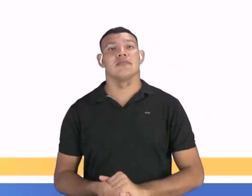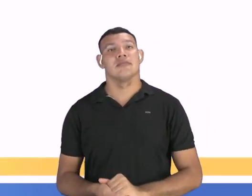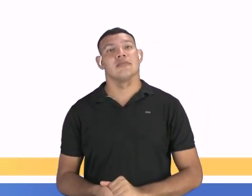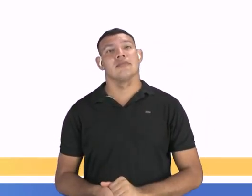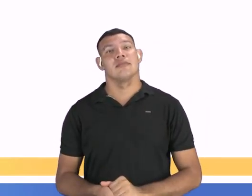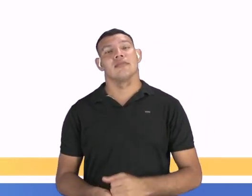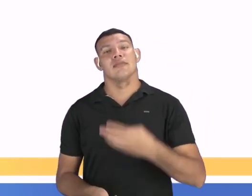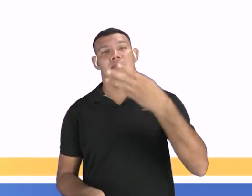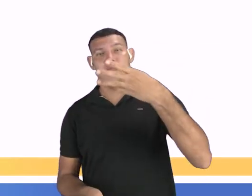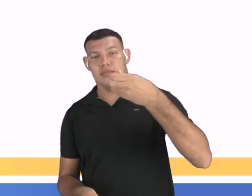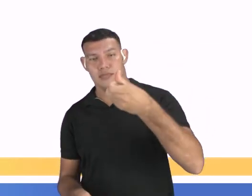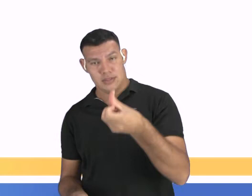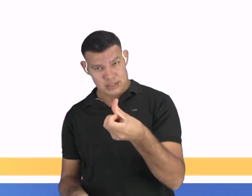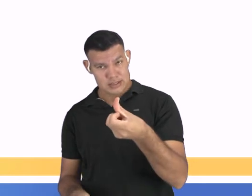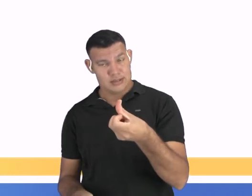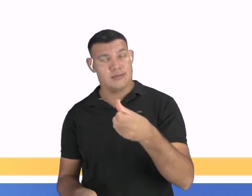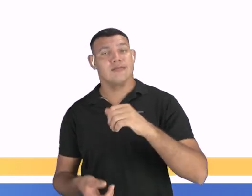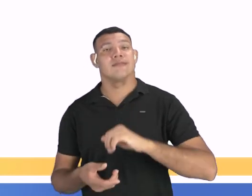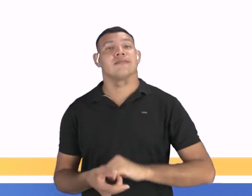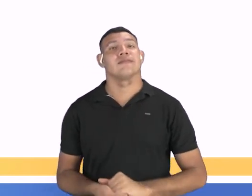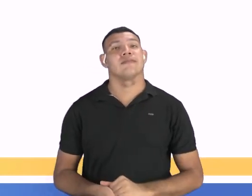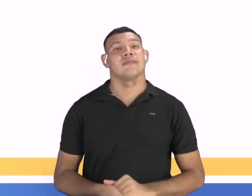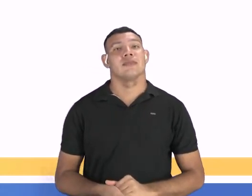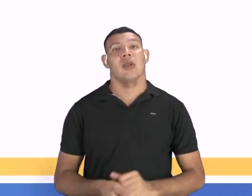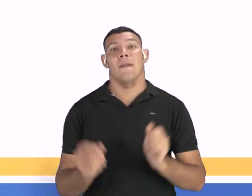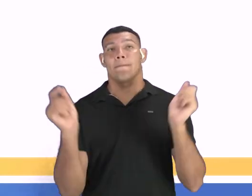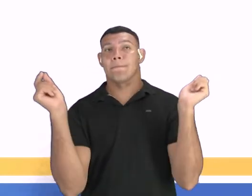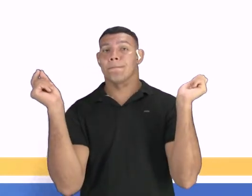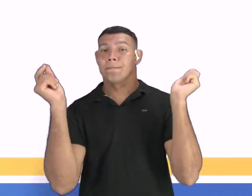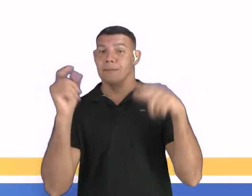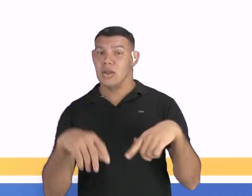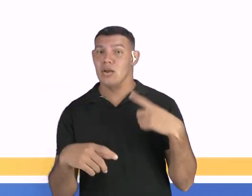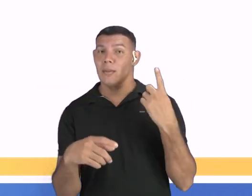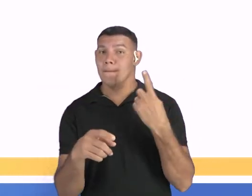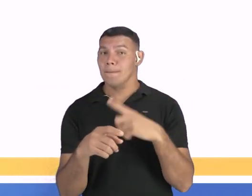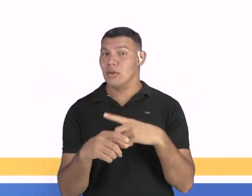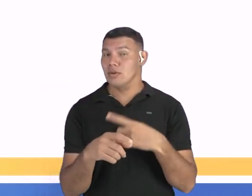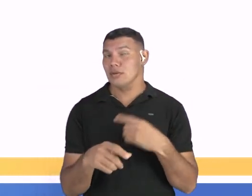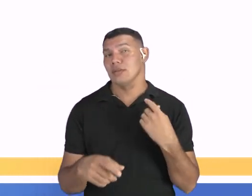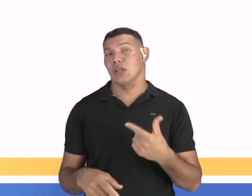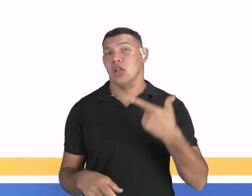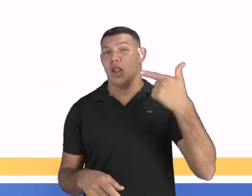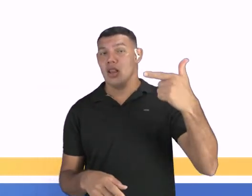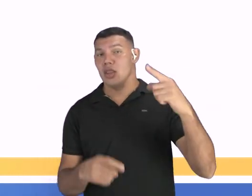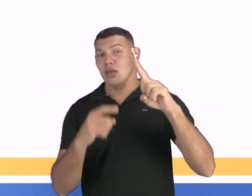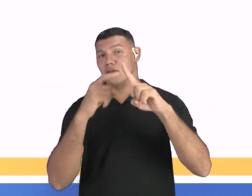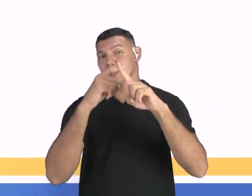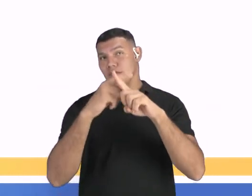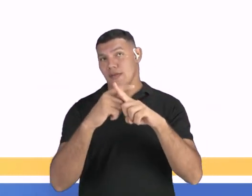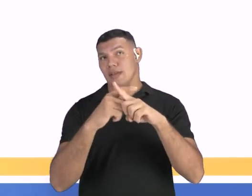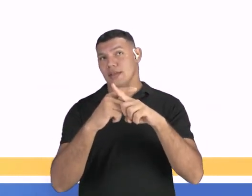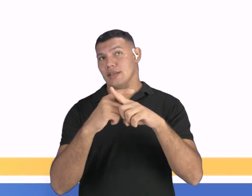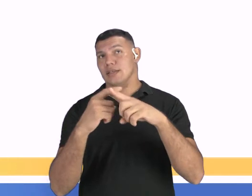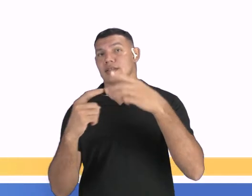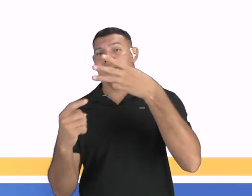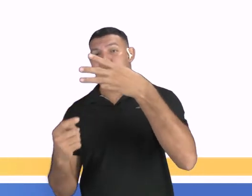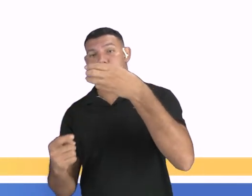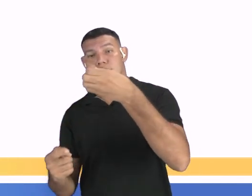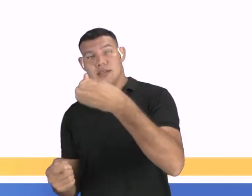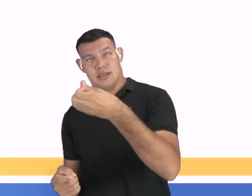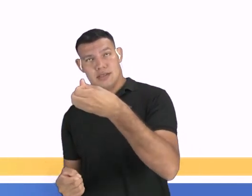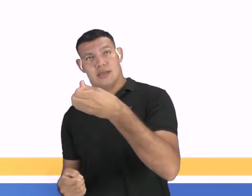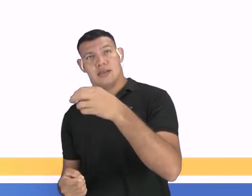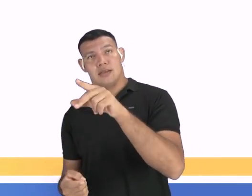número 36. Isso é possível porque 2 vezes 36 é igual a